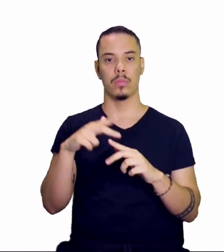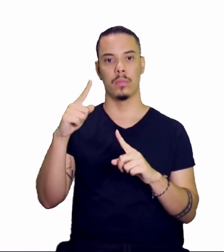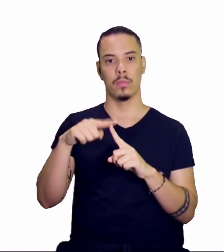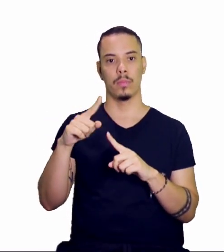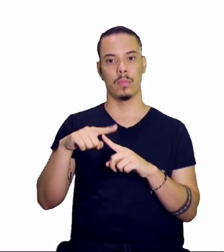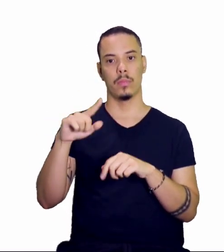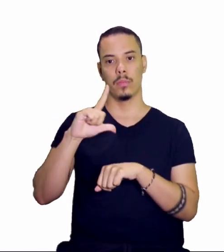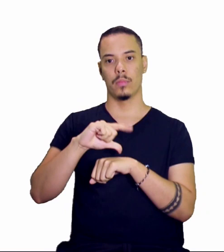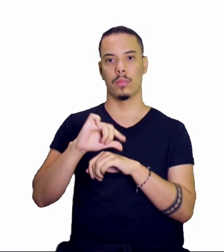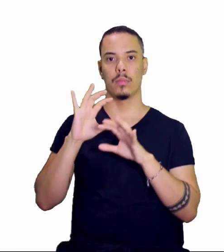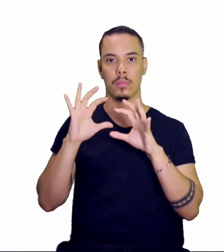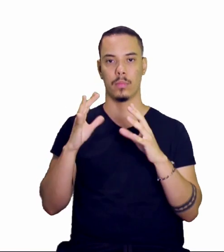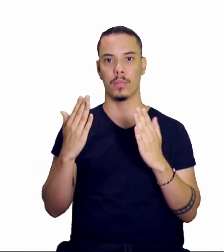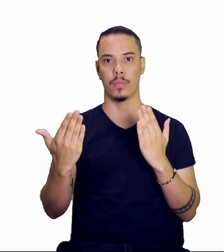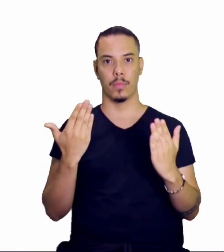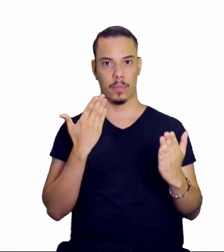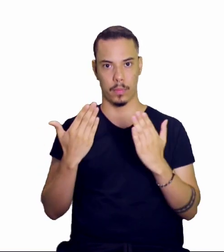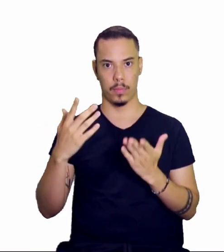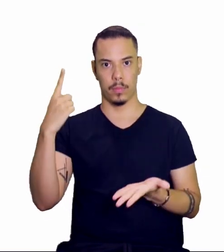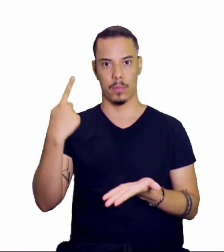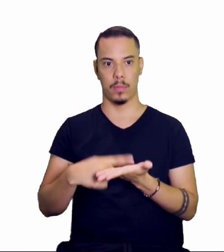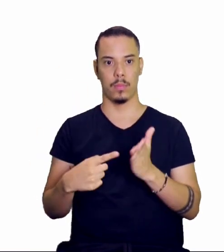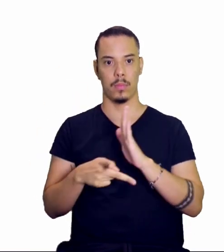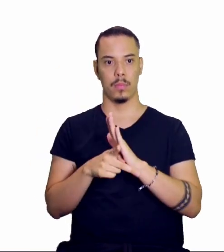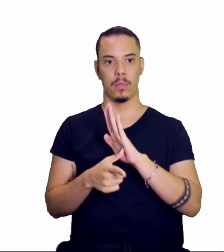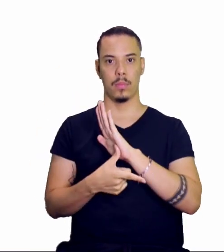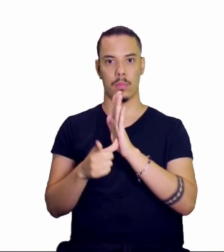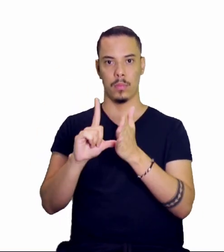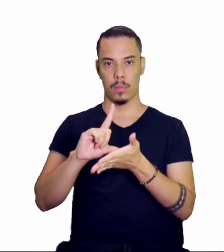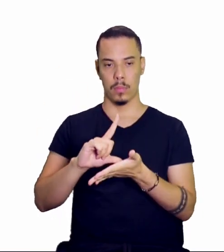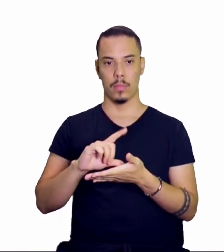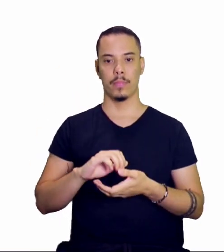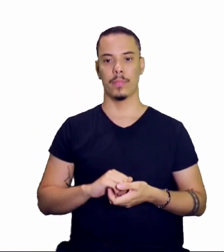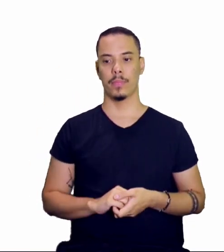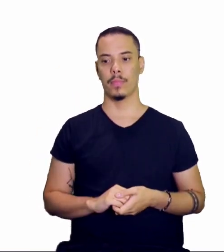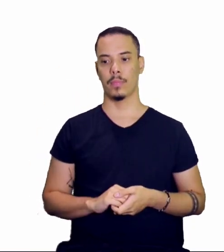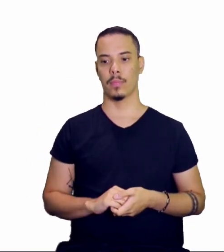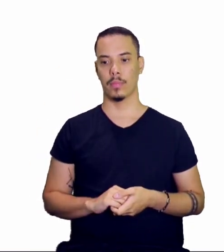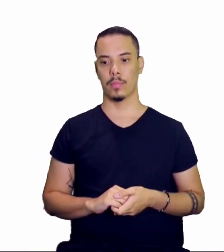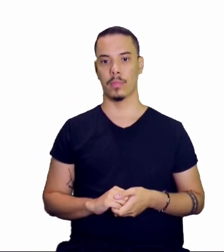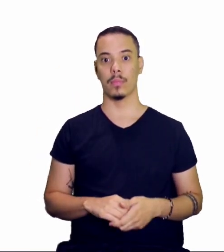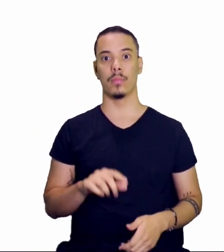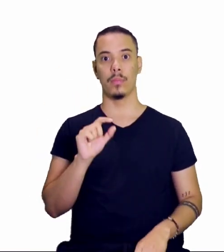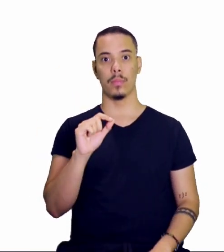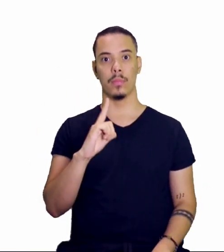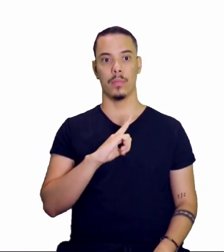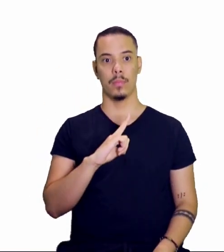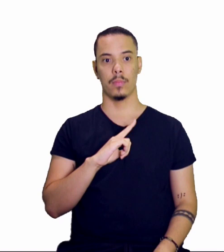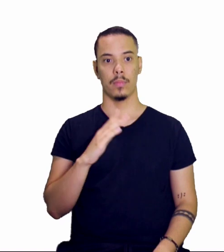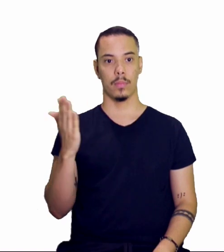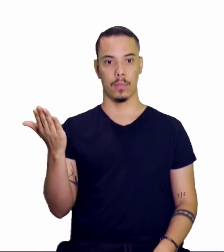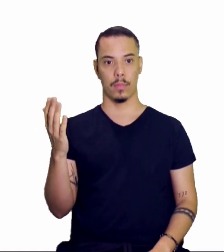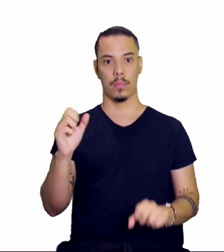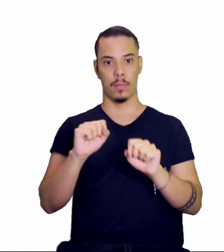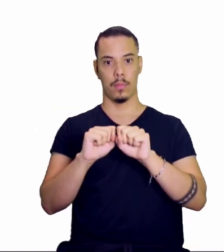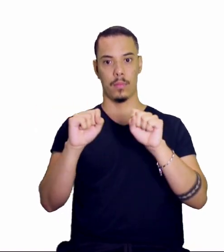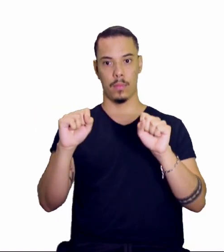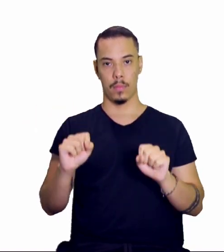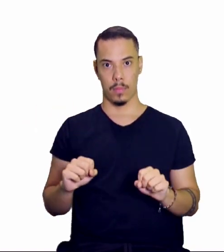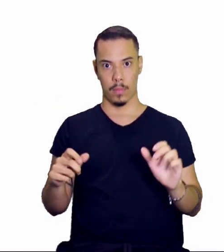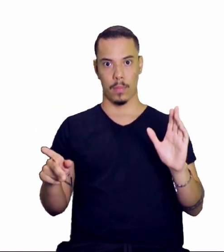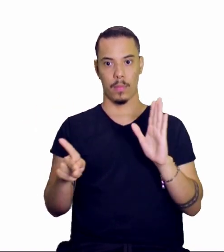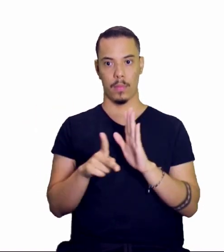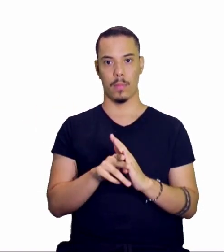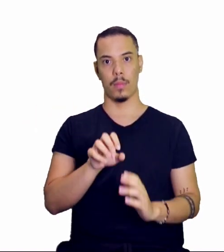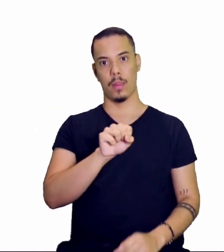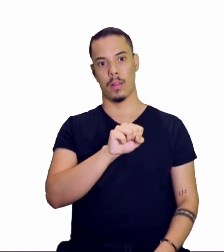relógio aí comparado ao relógio convencional. E ali, olha só o que nós temos. Um sistema de unidade numa